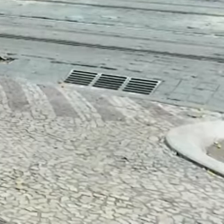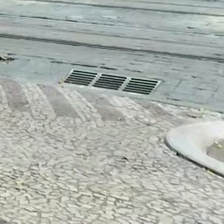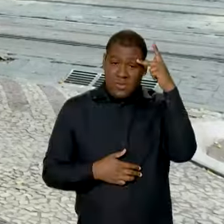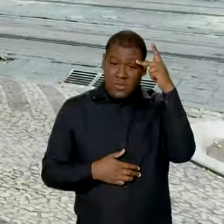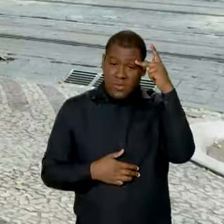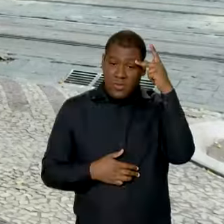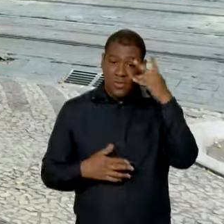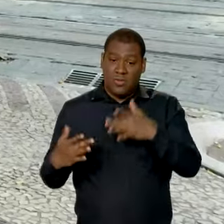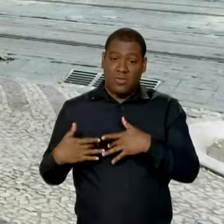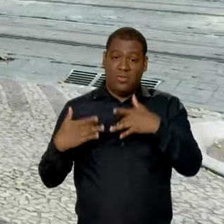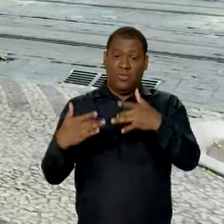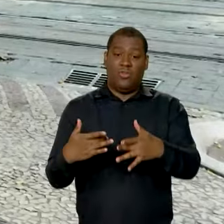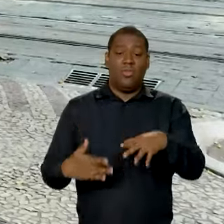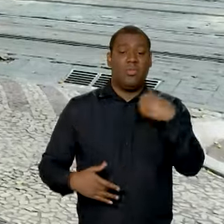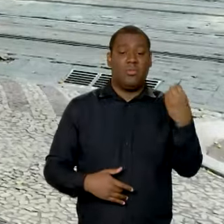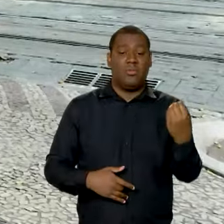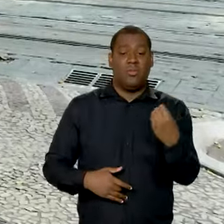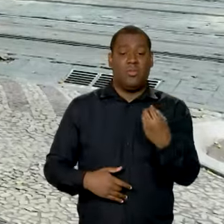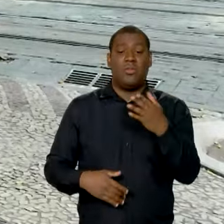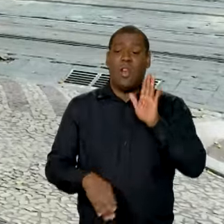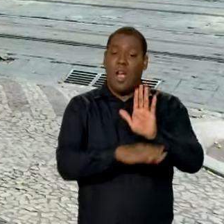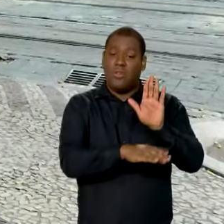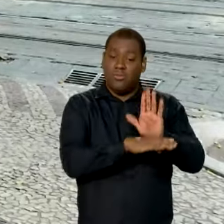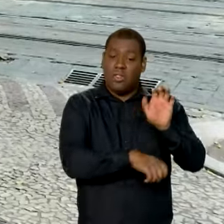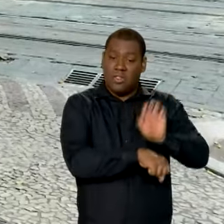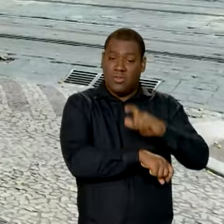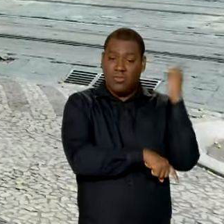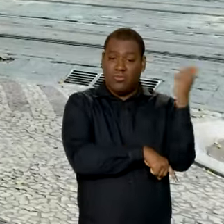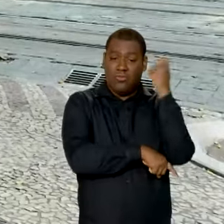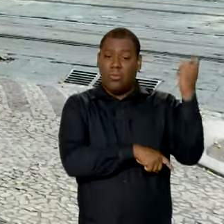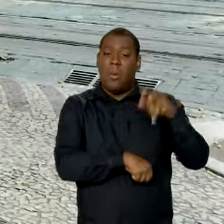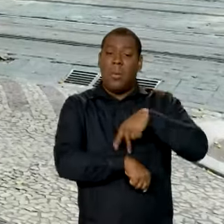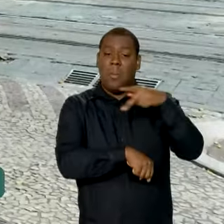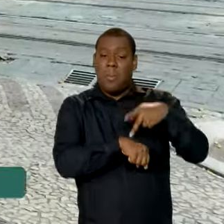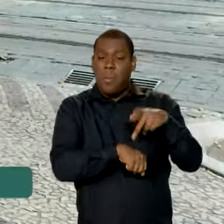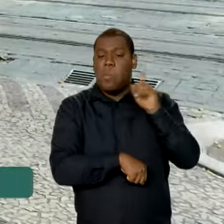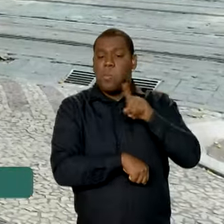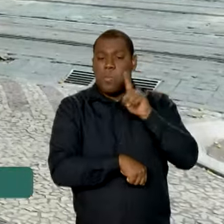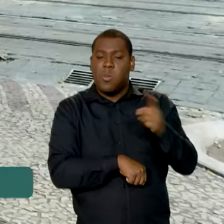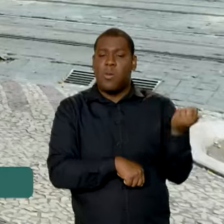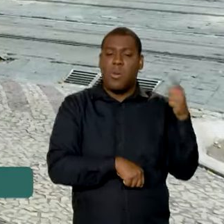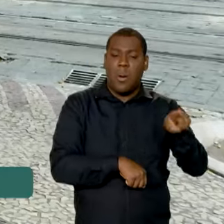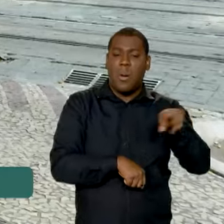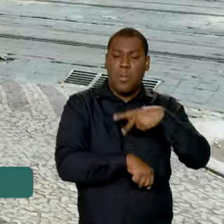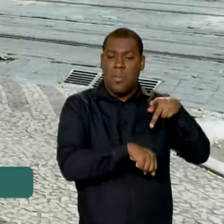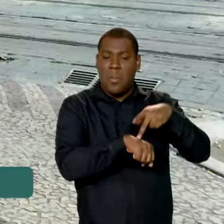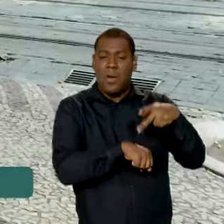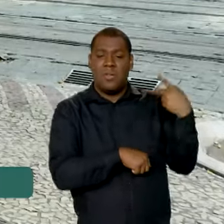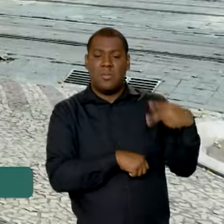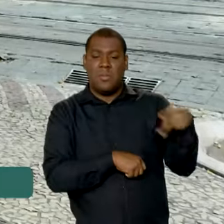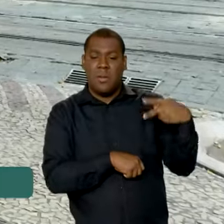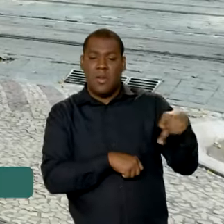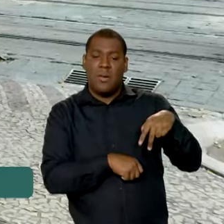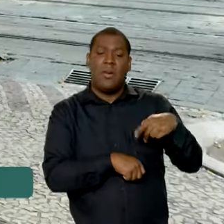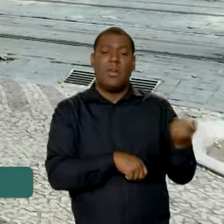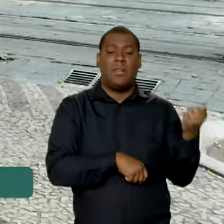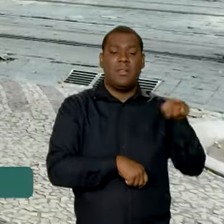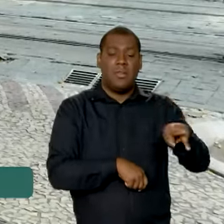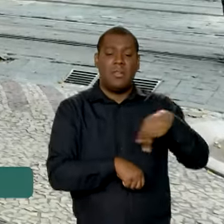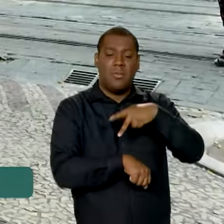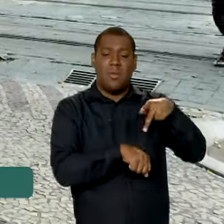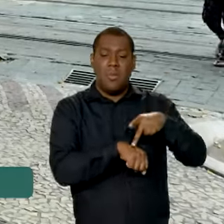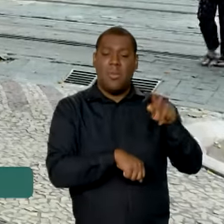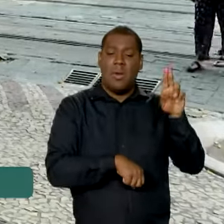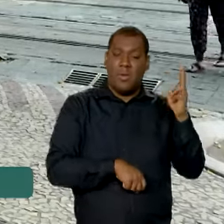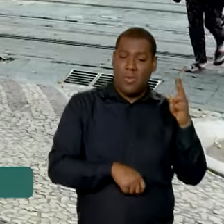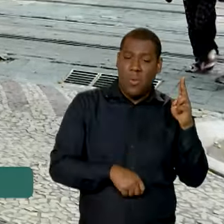de diversos países, como Estados Unidos, Paraguai e Uruguai, têm chegado em alfândegas e